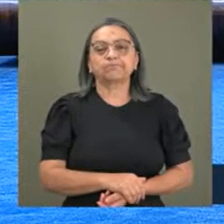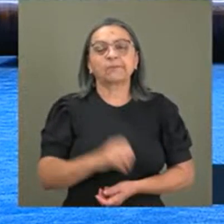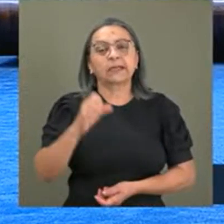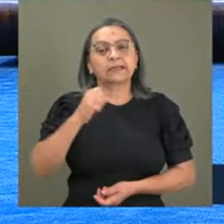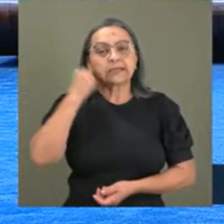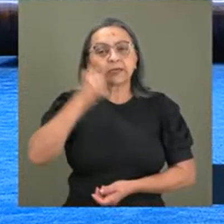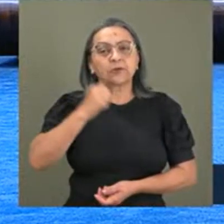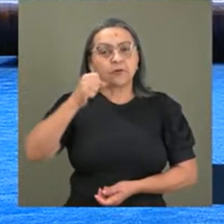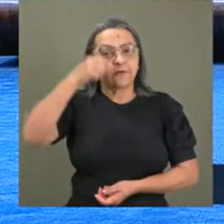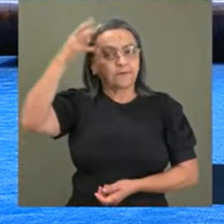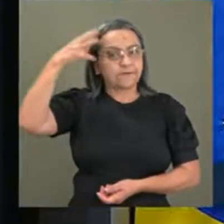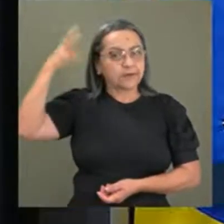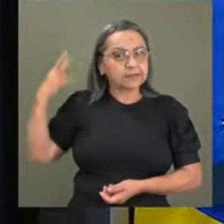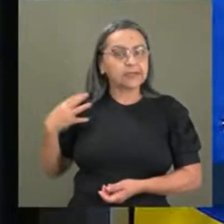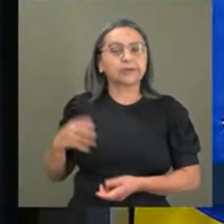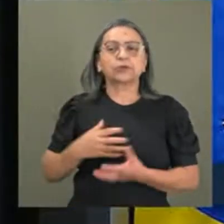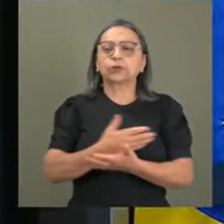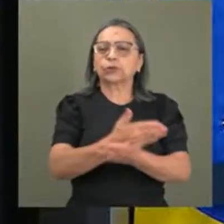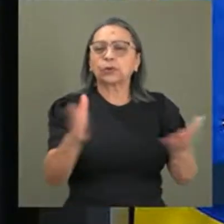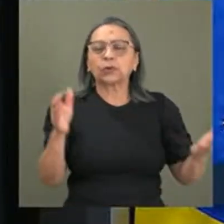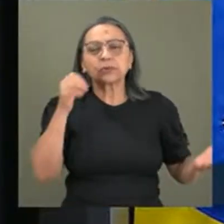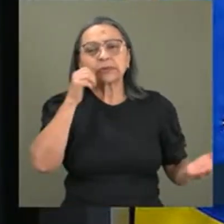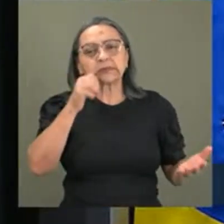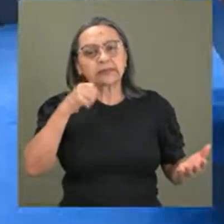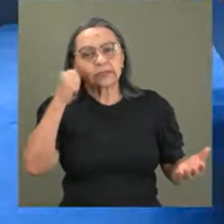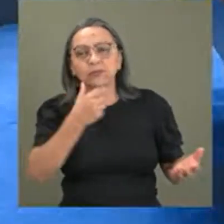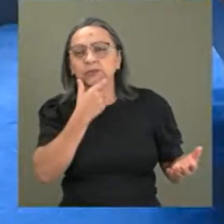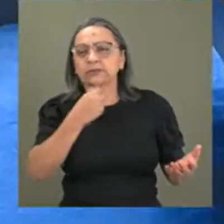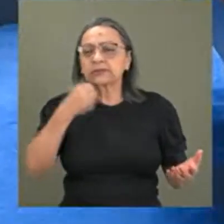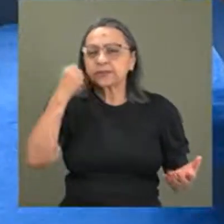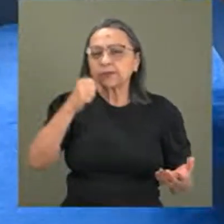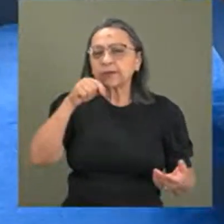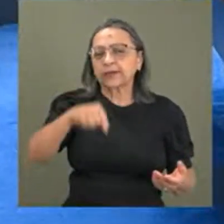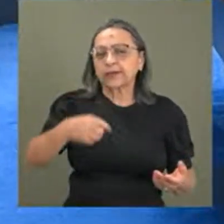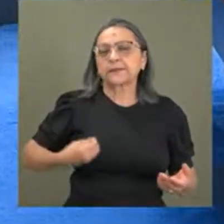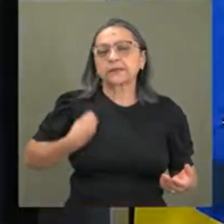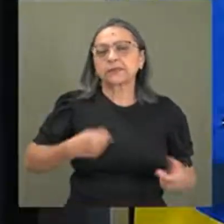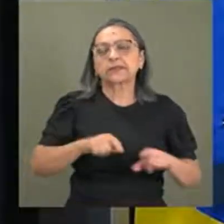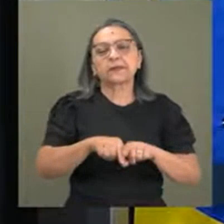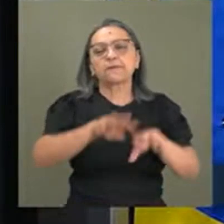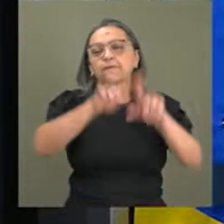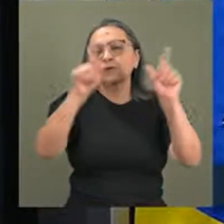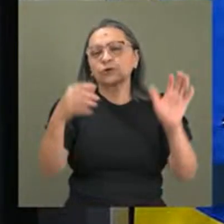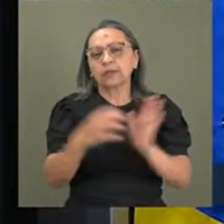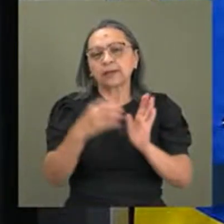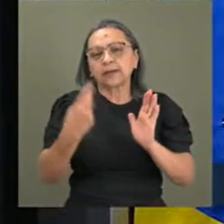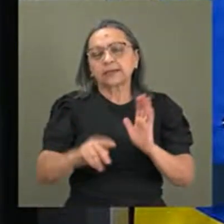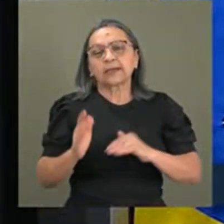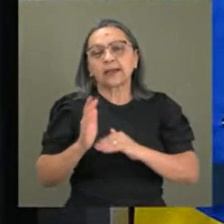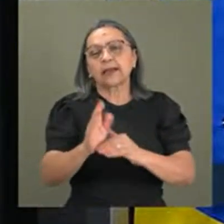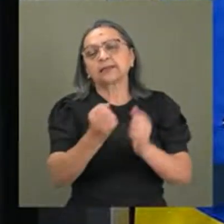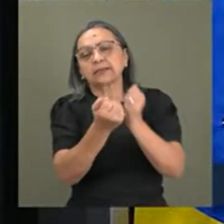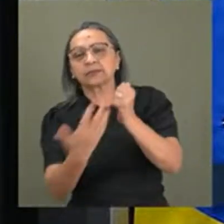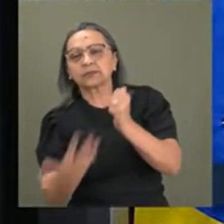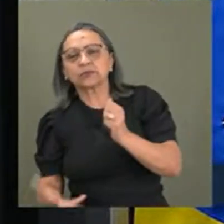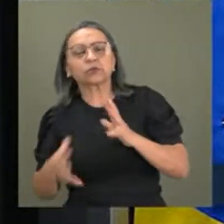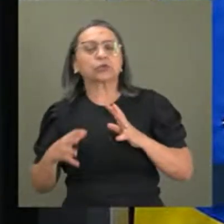senador veneziano Vital do Rego, senhoras senadoras, senhores senadores, funcionários dessa casa,